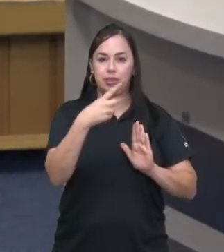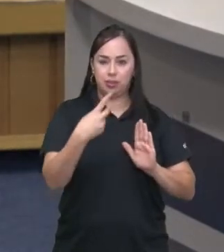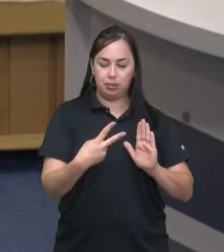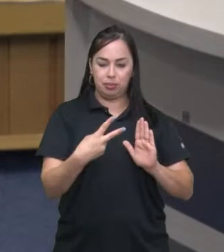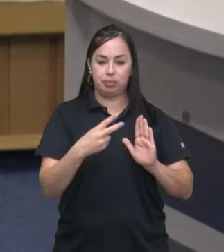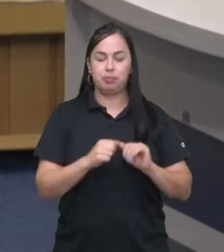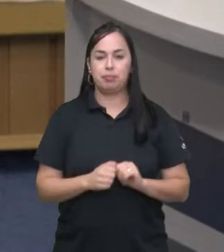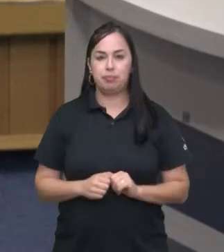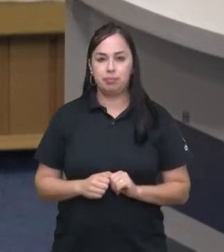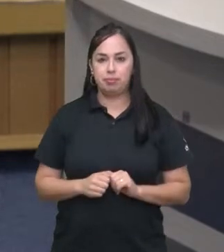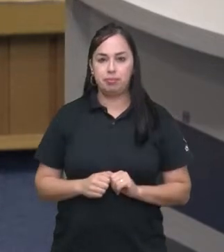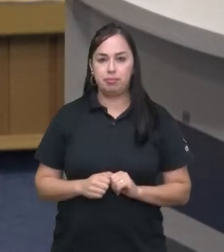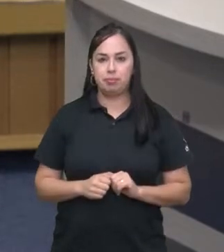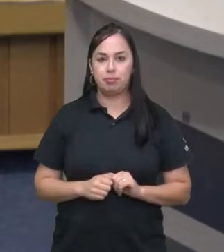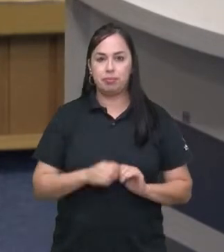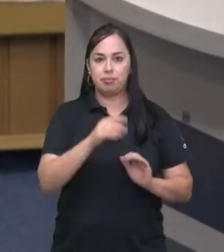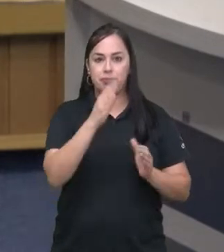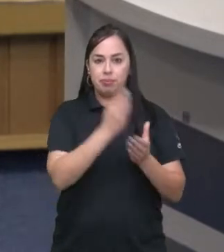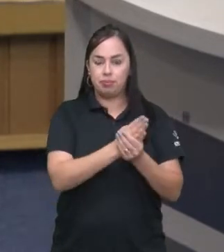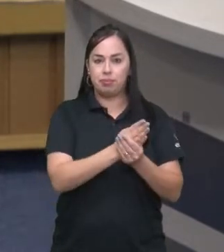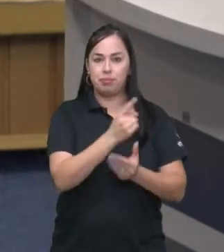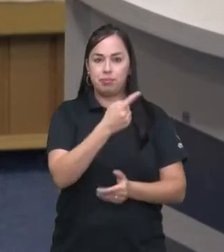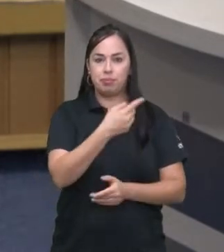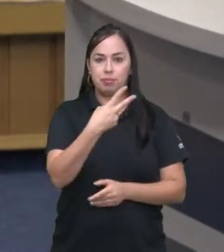432/2021, processo número